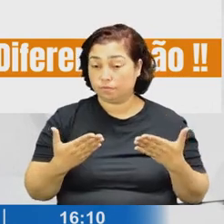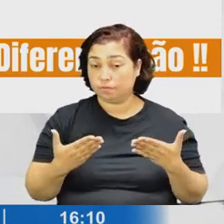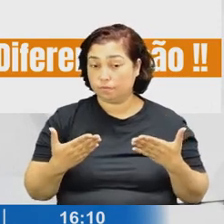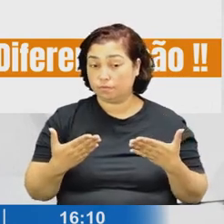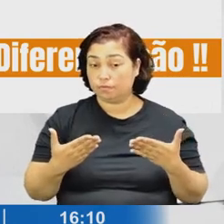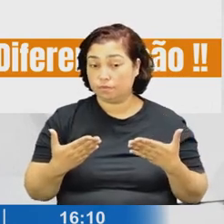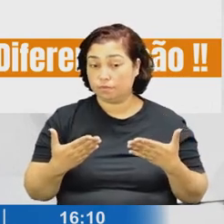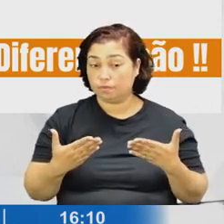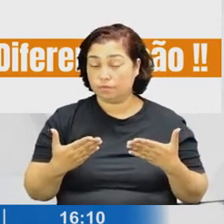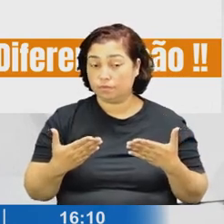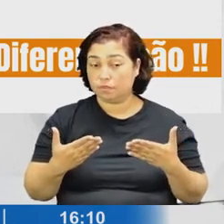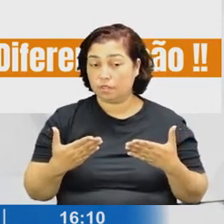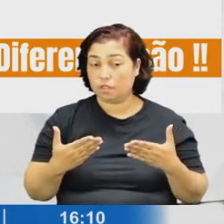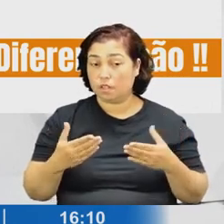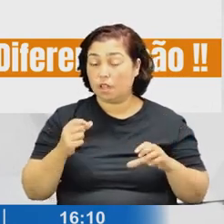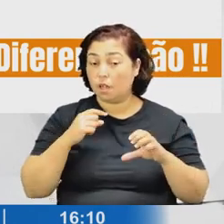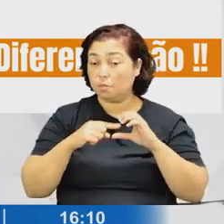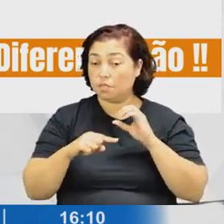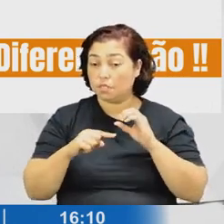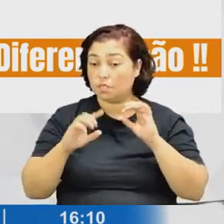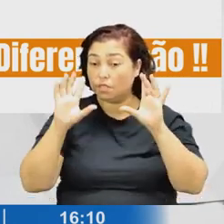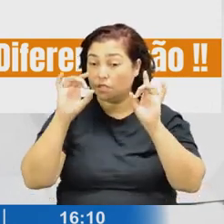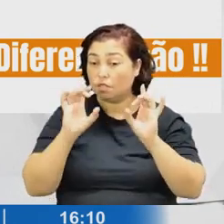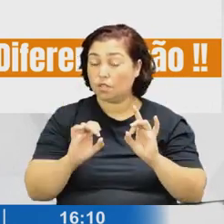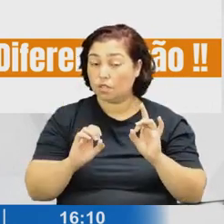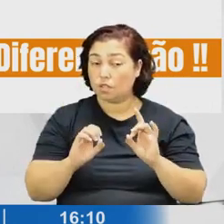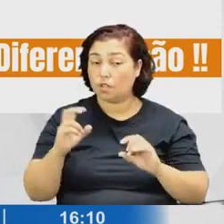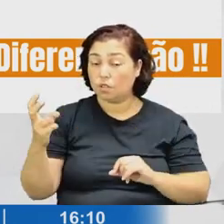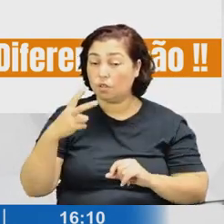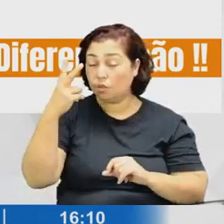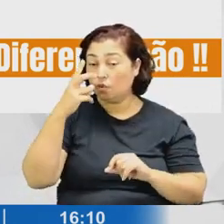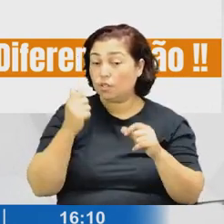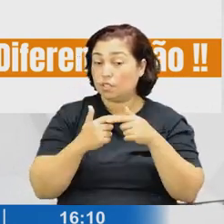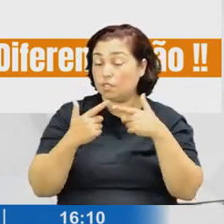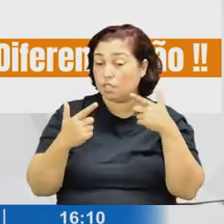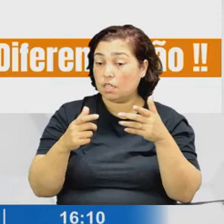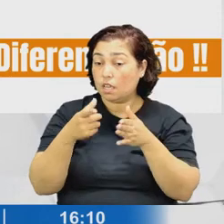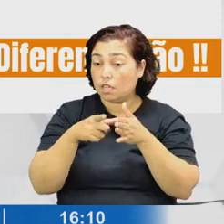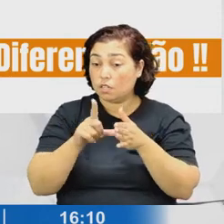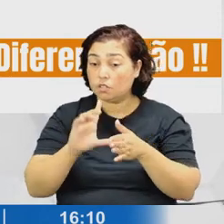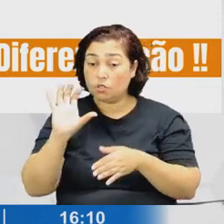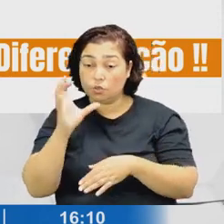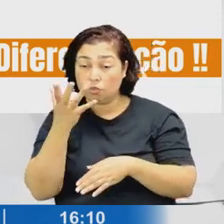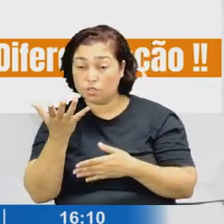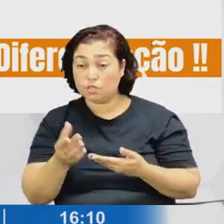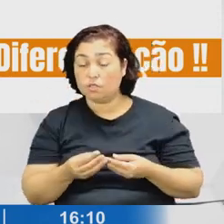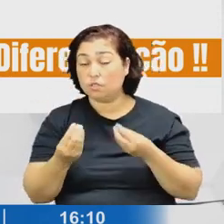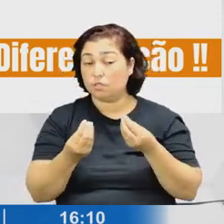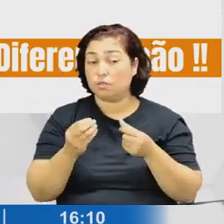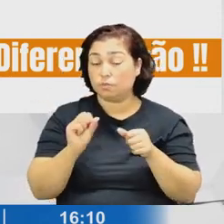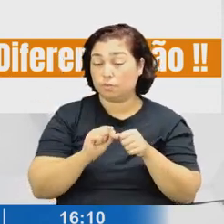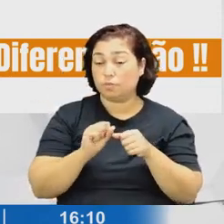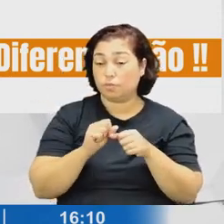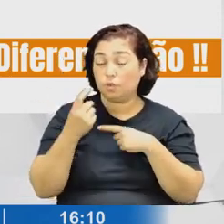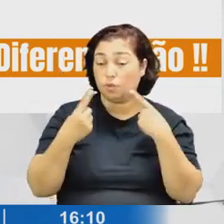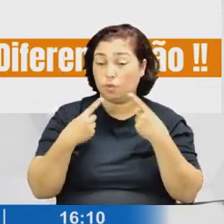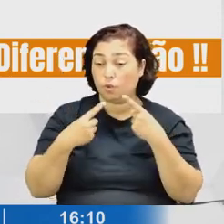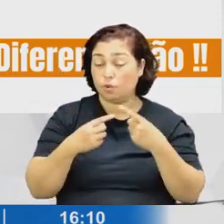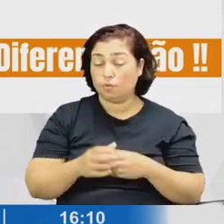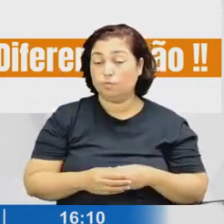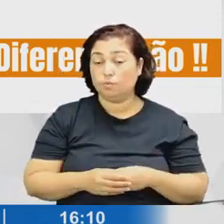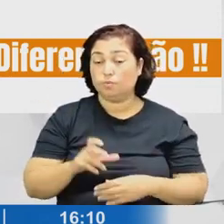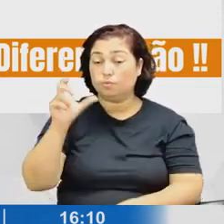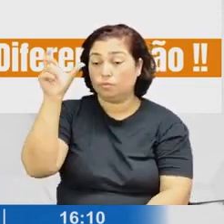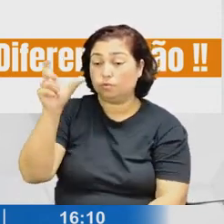acho que a mensagem principal do livro é vença a guerra antes dela acontecer como é que você faz isso na política reputação